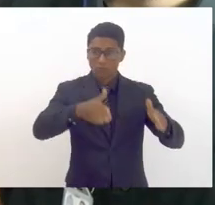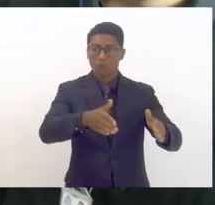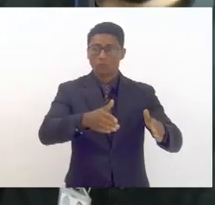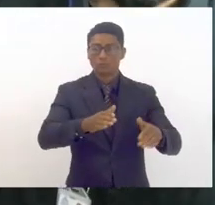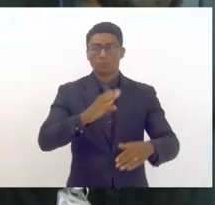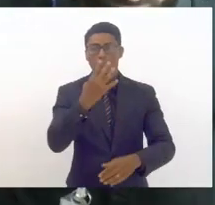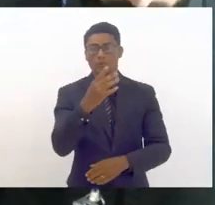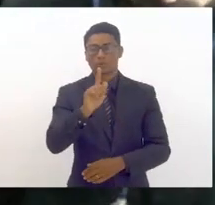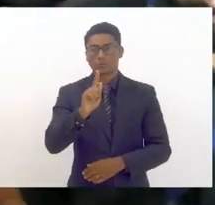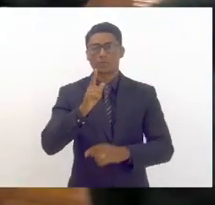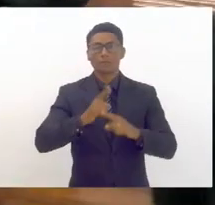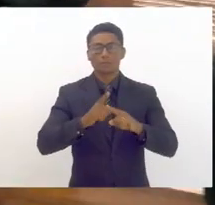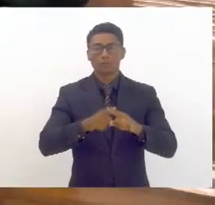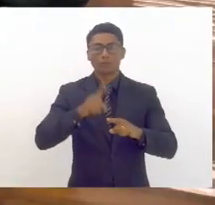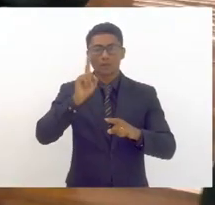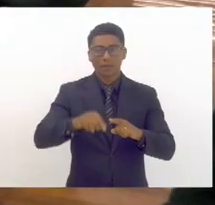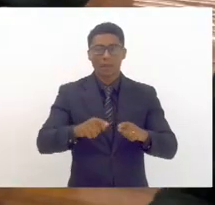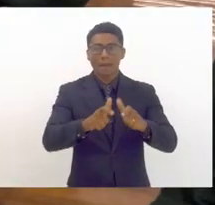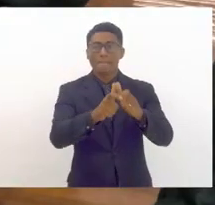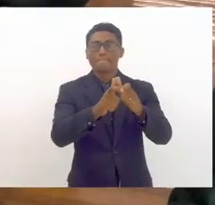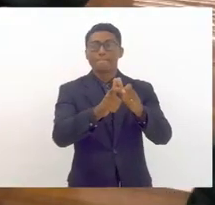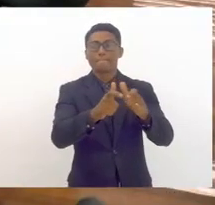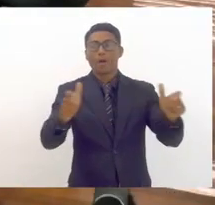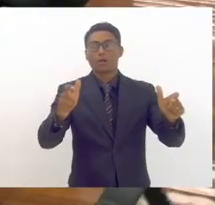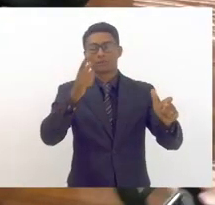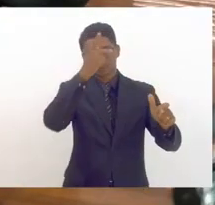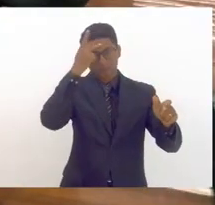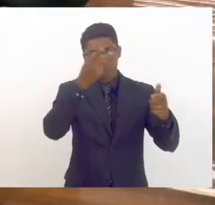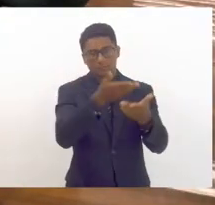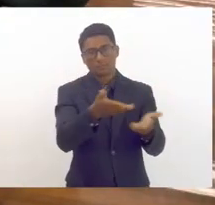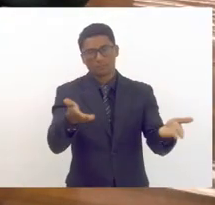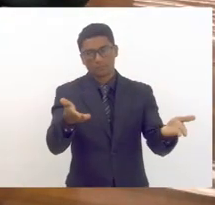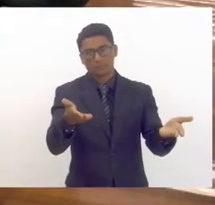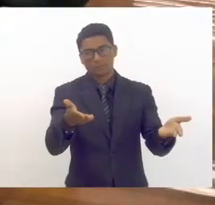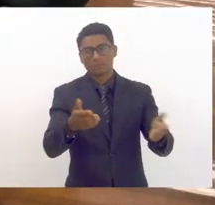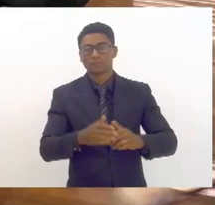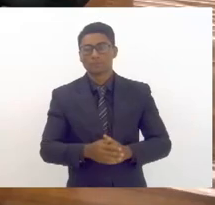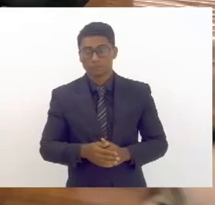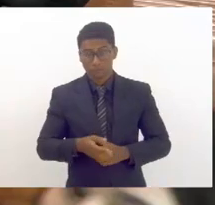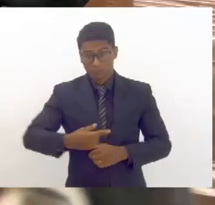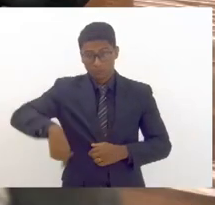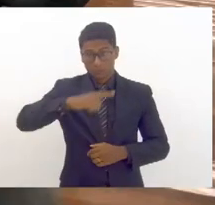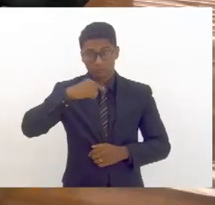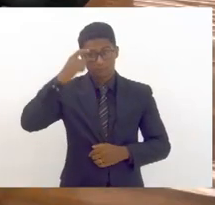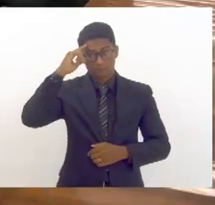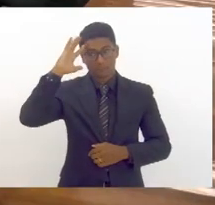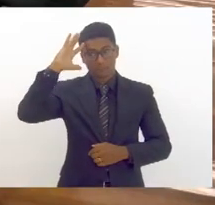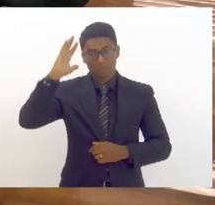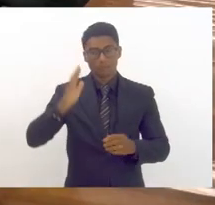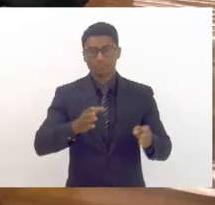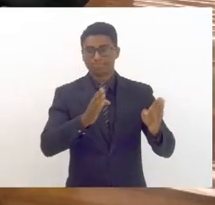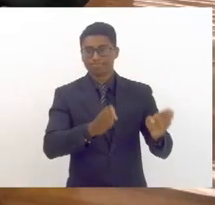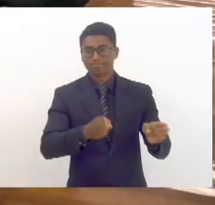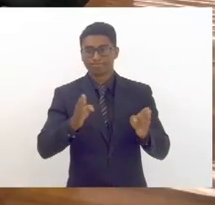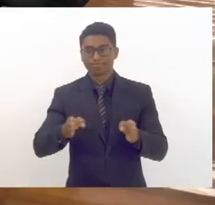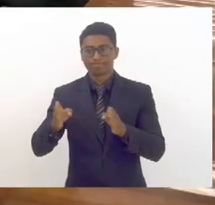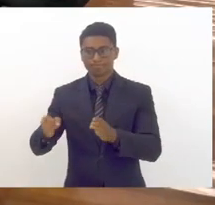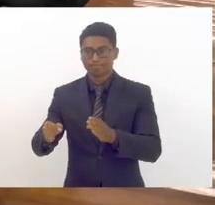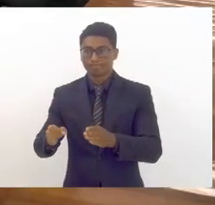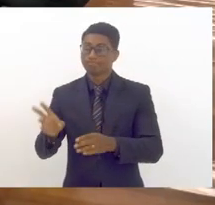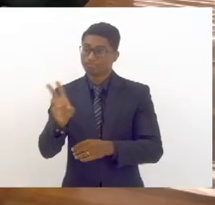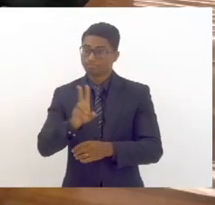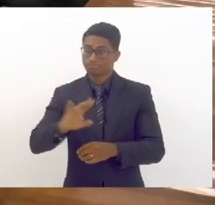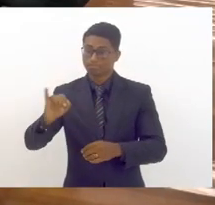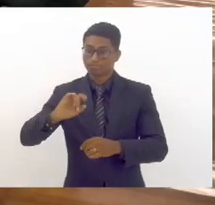4G, porque é onde tem a maior base de clientes. A gente imagina, pelo cronograma inicialmente planejado, que isso vai acontecer no